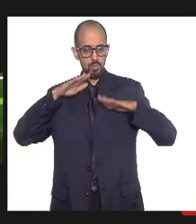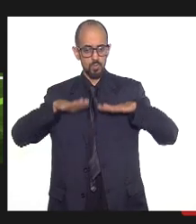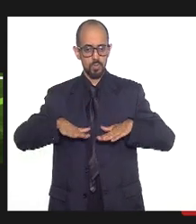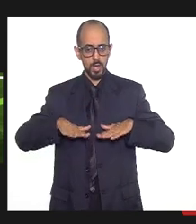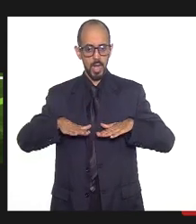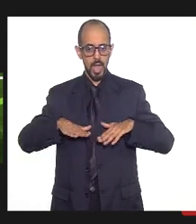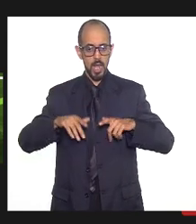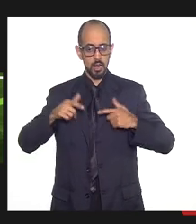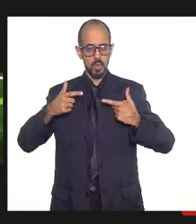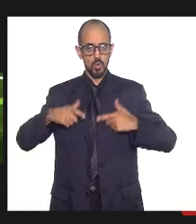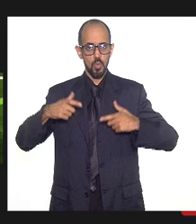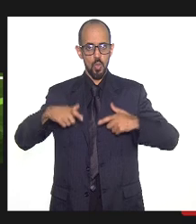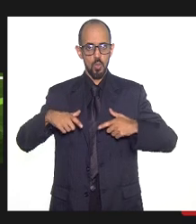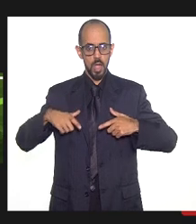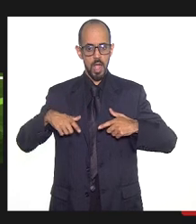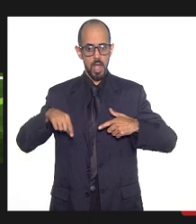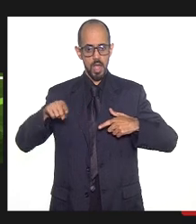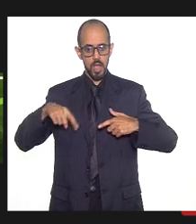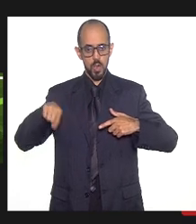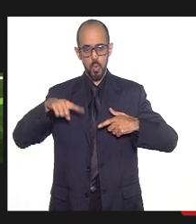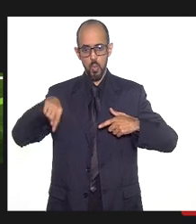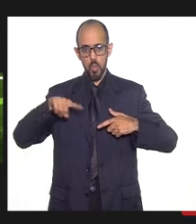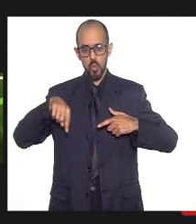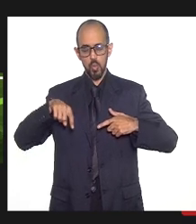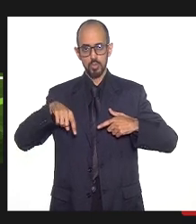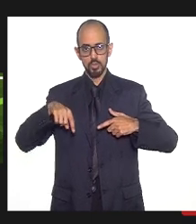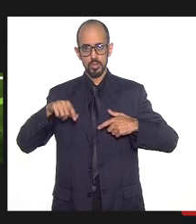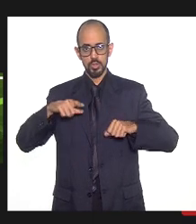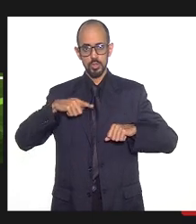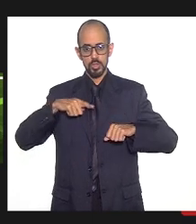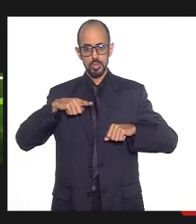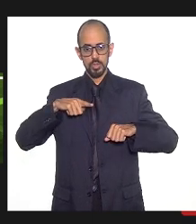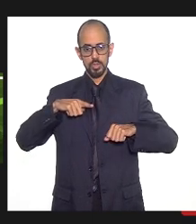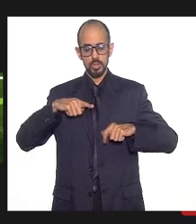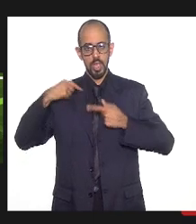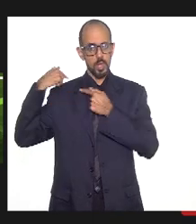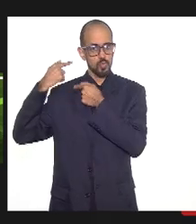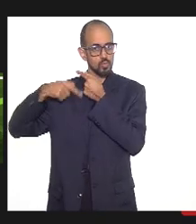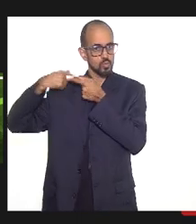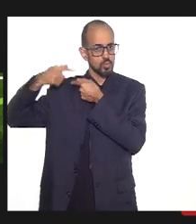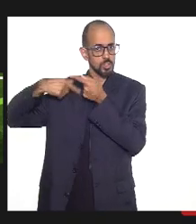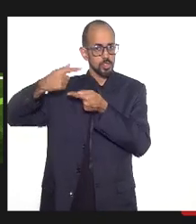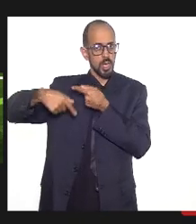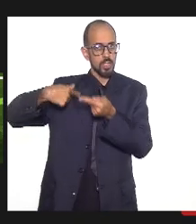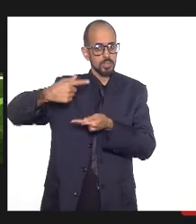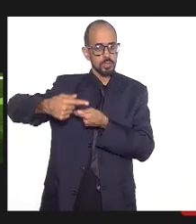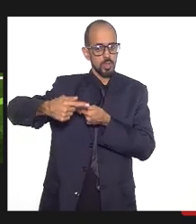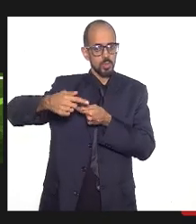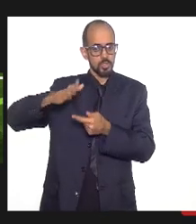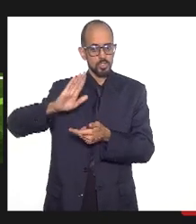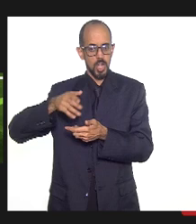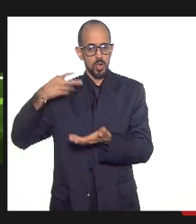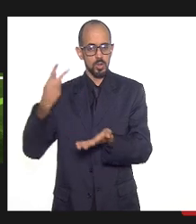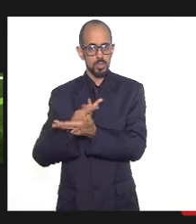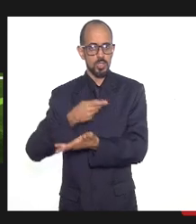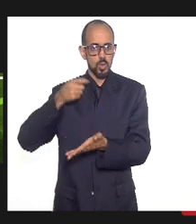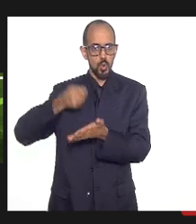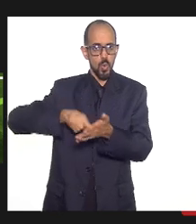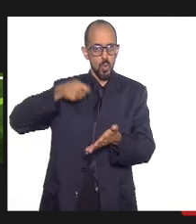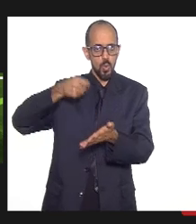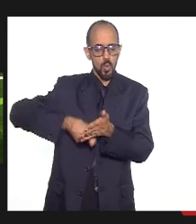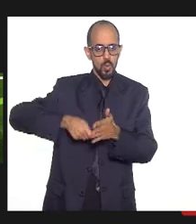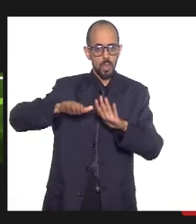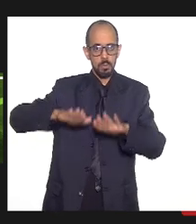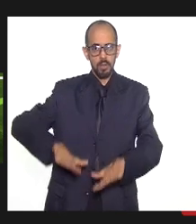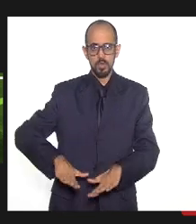num terreno, né? Onde veio, tem uma ancestralidade, aonde já teve muitas lutas para